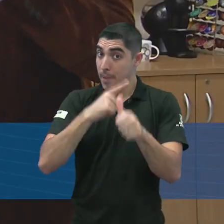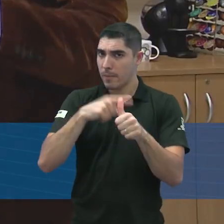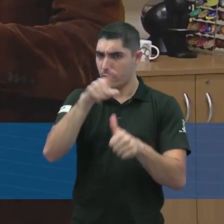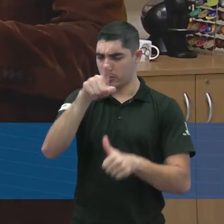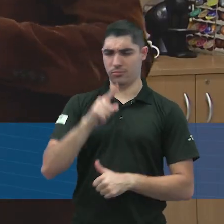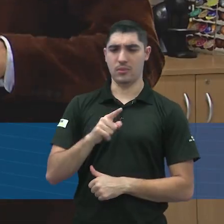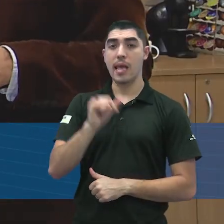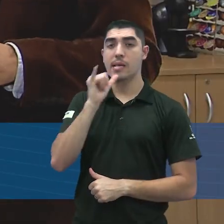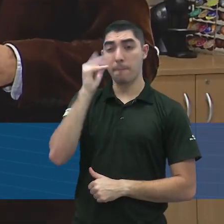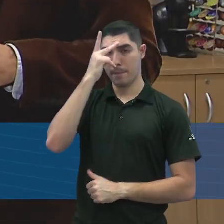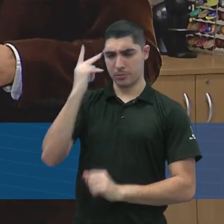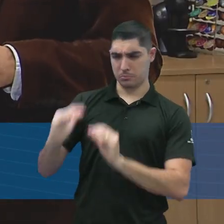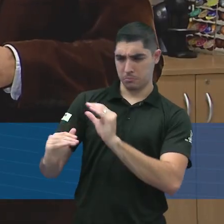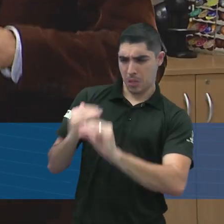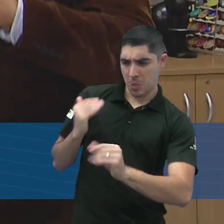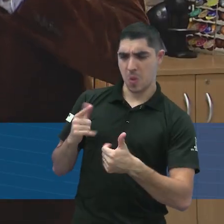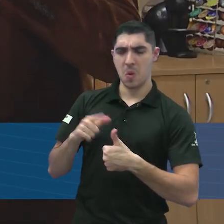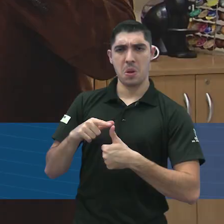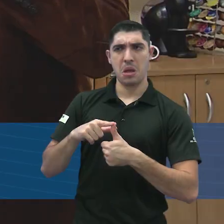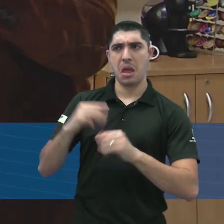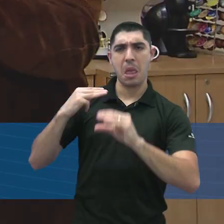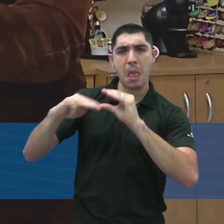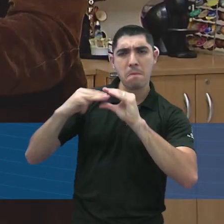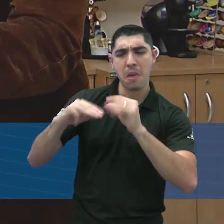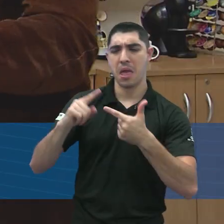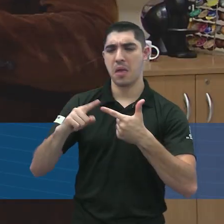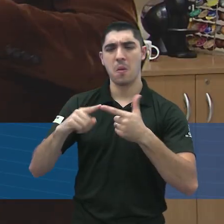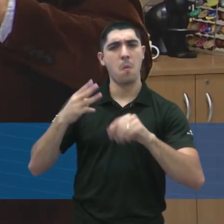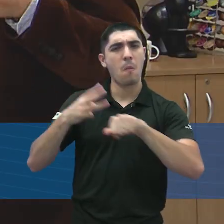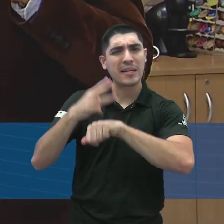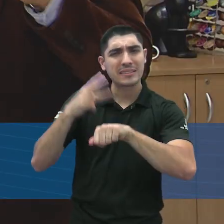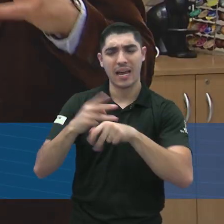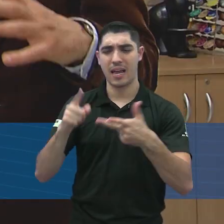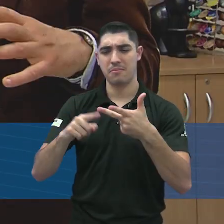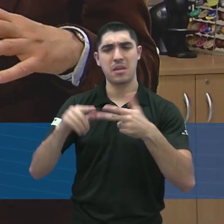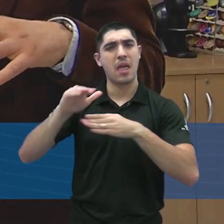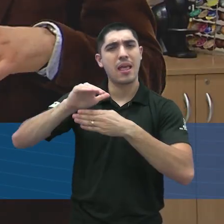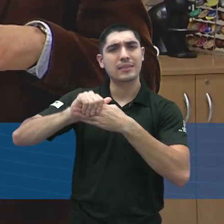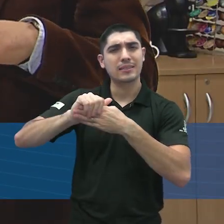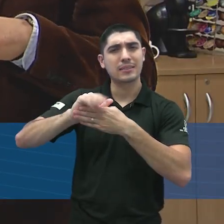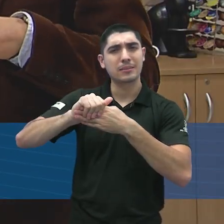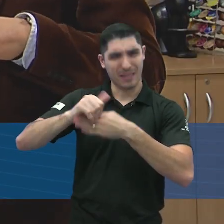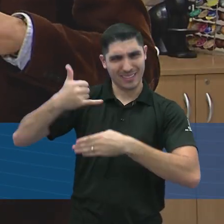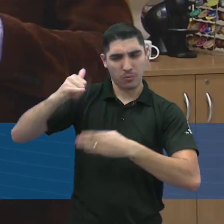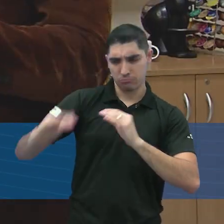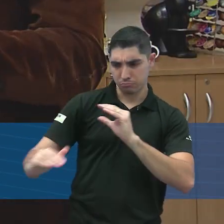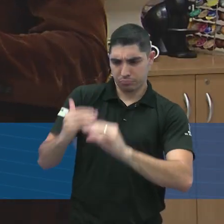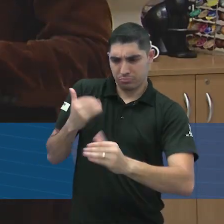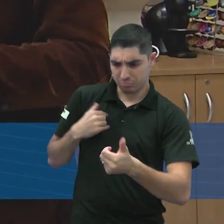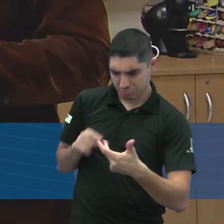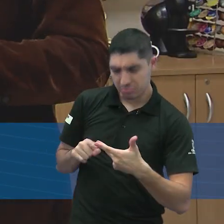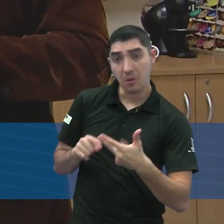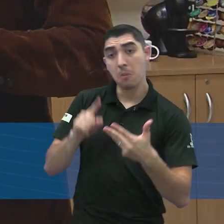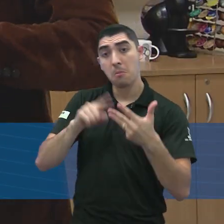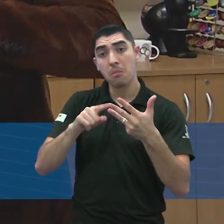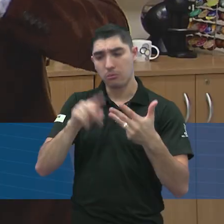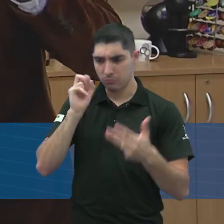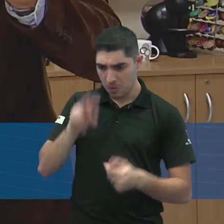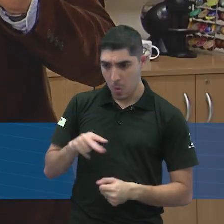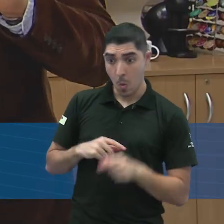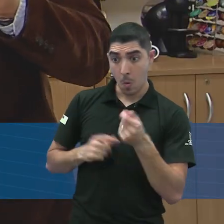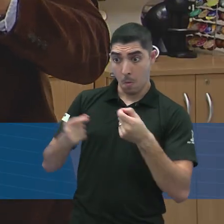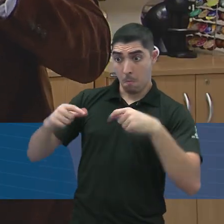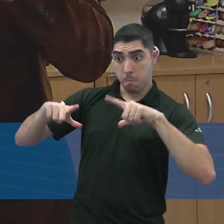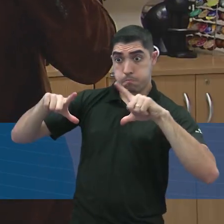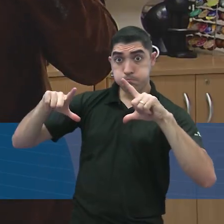assim, você recebeu um e-mail, recebeu uma mensagem de WhatsApp, uma mensagem de SMS, você abriu o teu perfil de rede social, aparece,